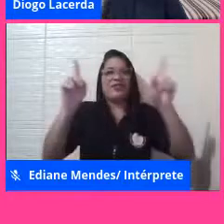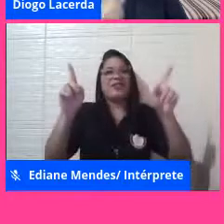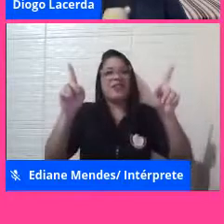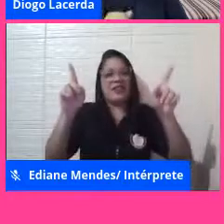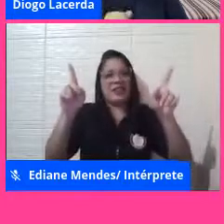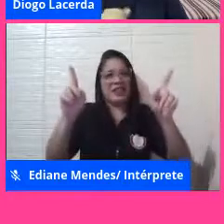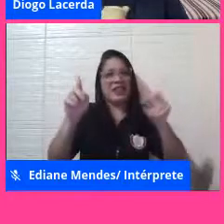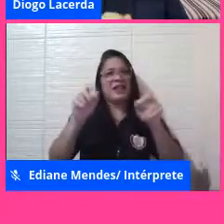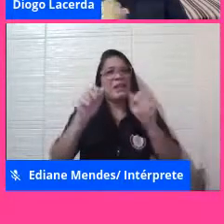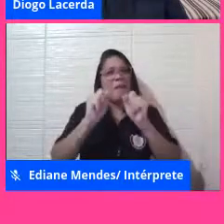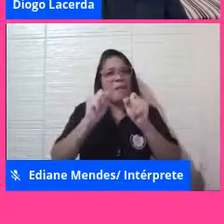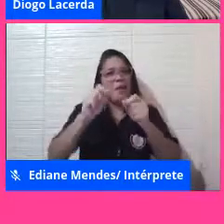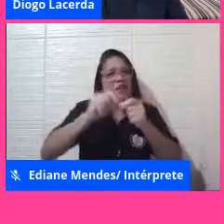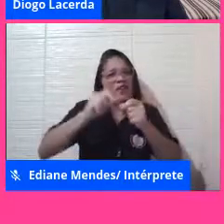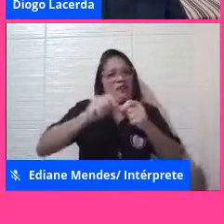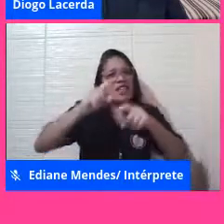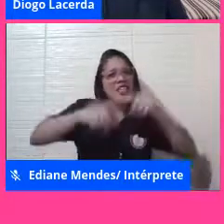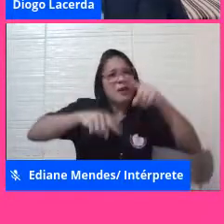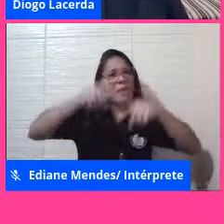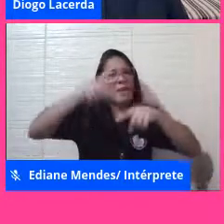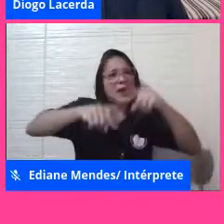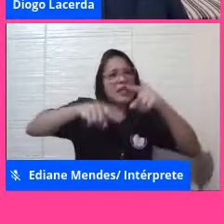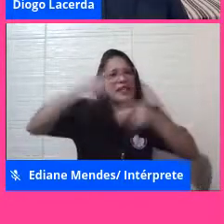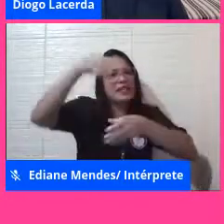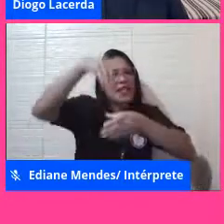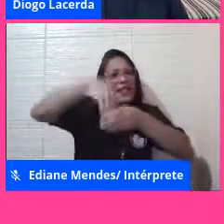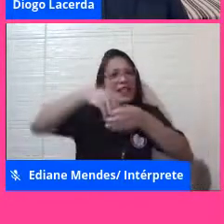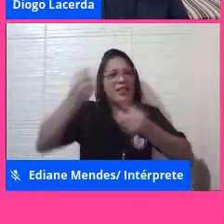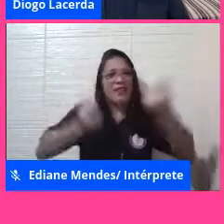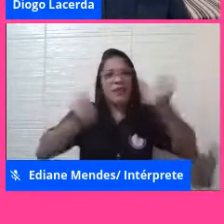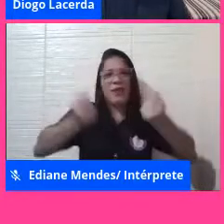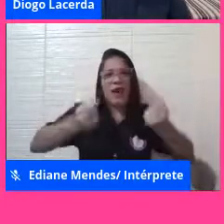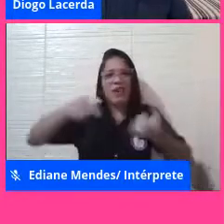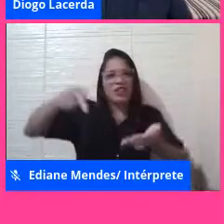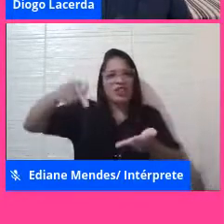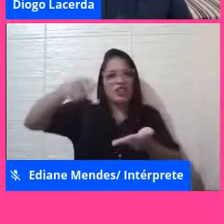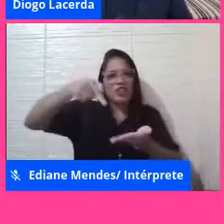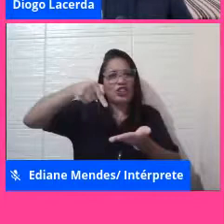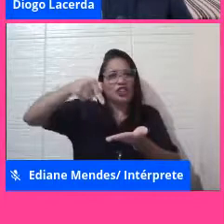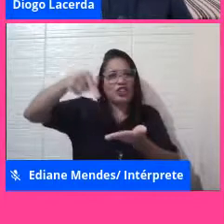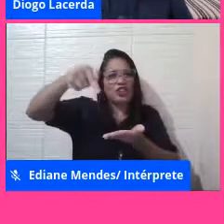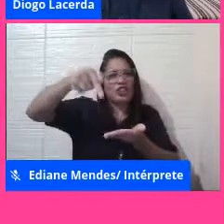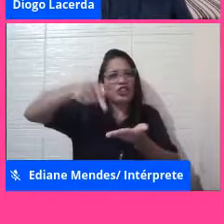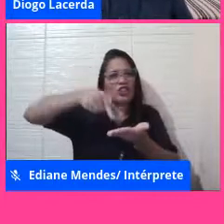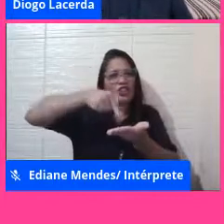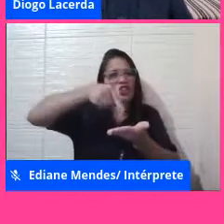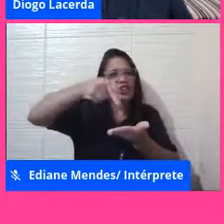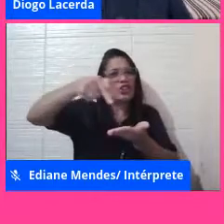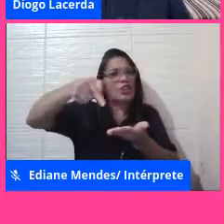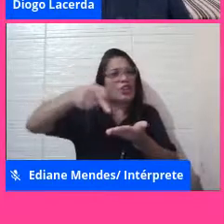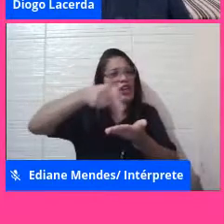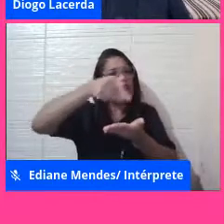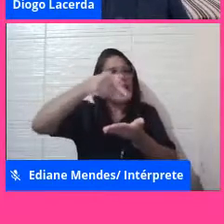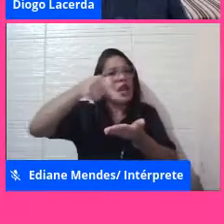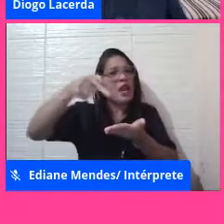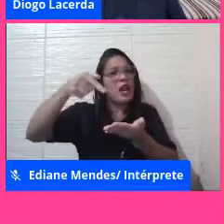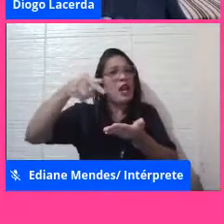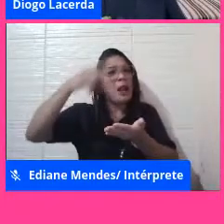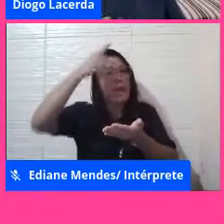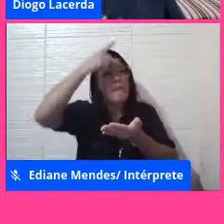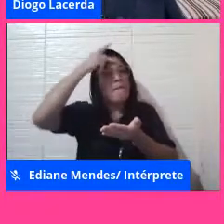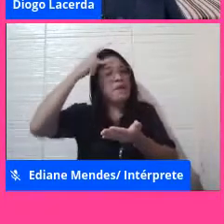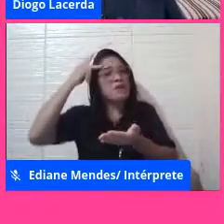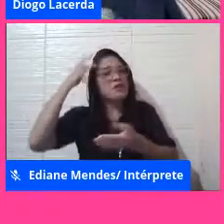engrenagens pequenas, para saber se teu produto, se teu protótipo está sendo feito da forma correta. Então, em vez de